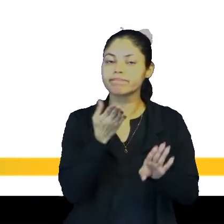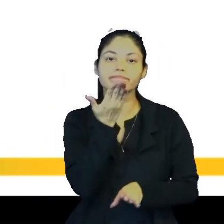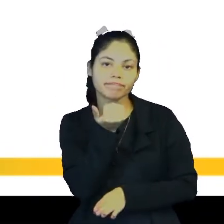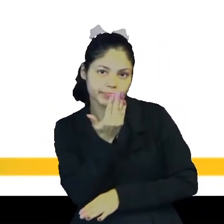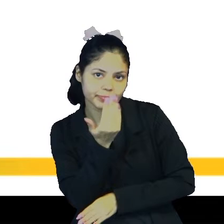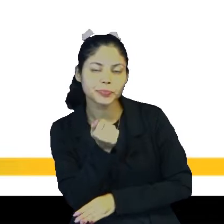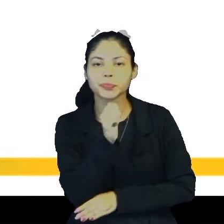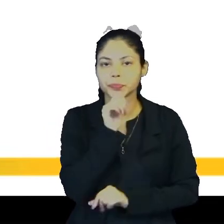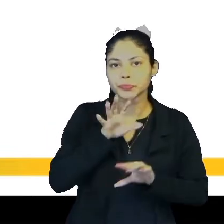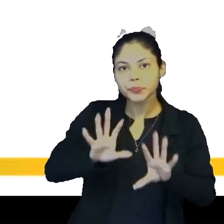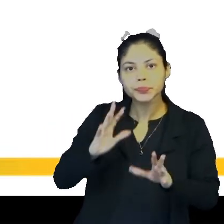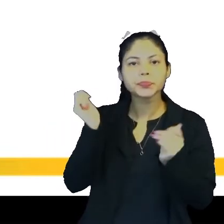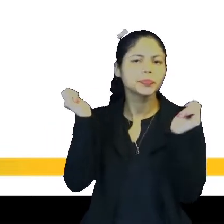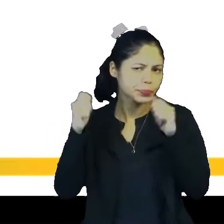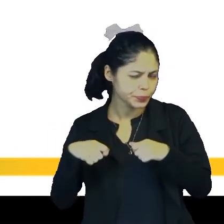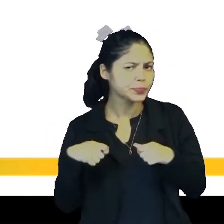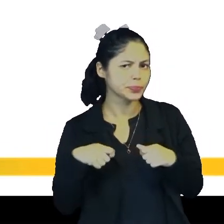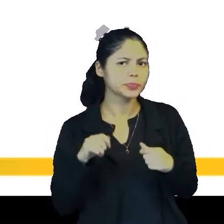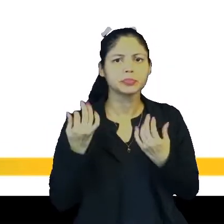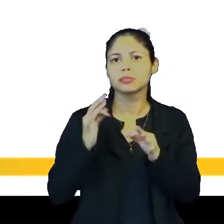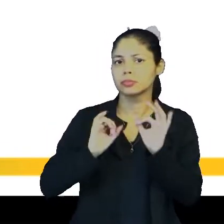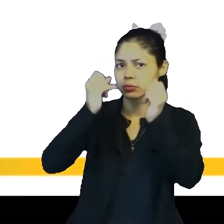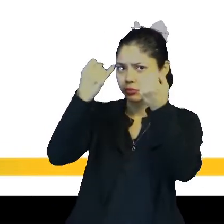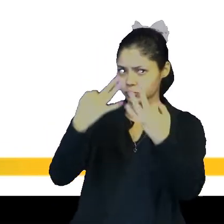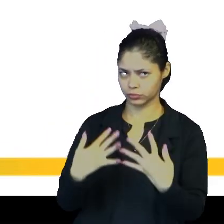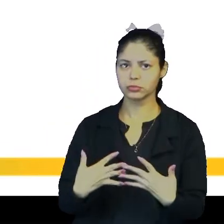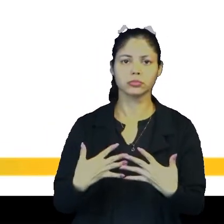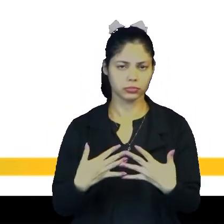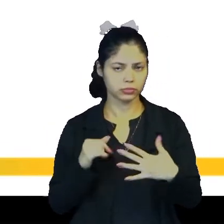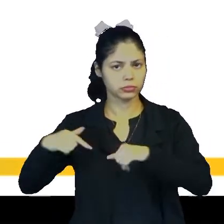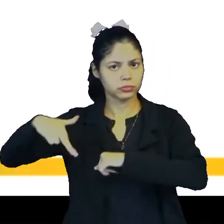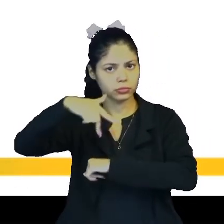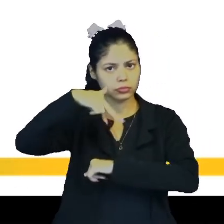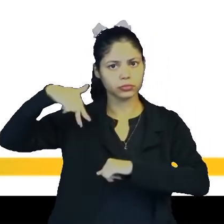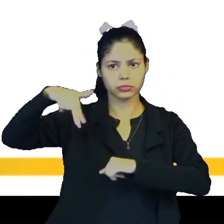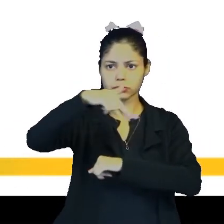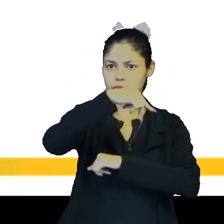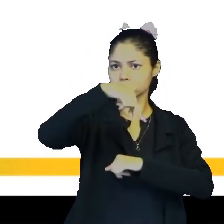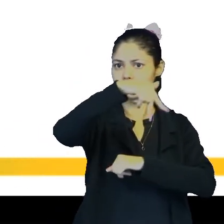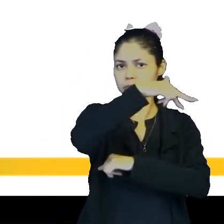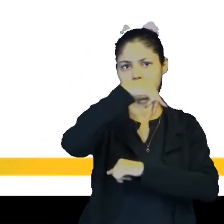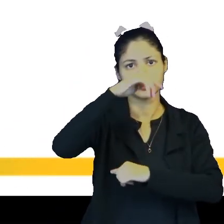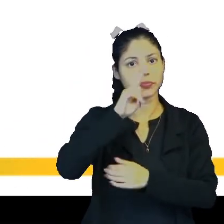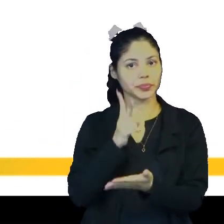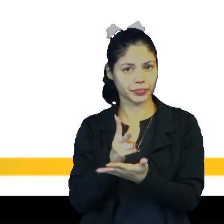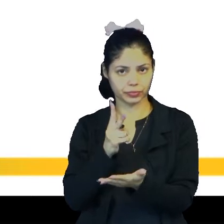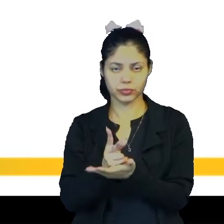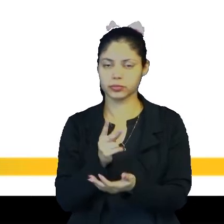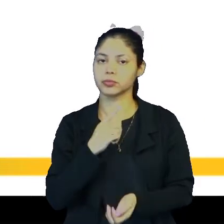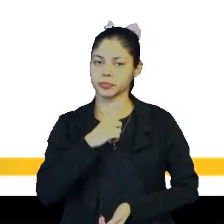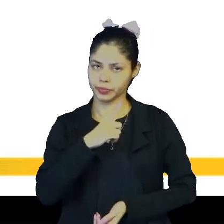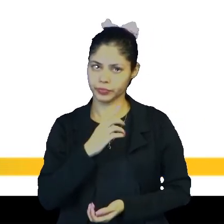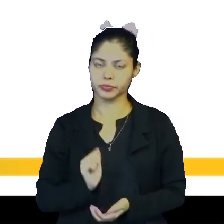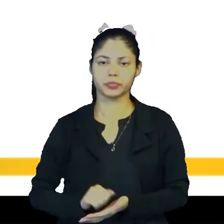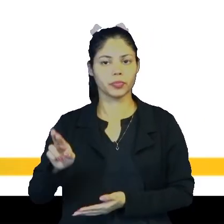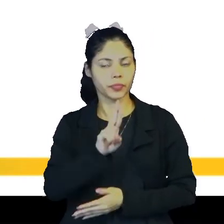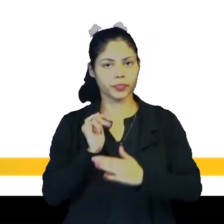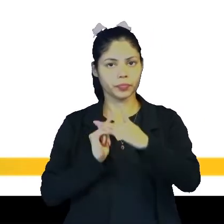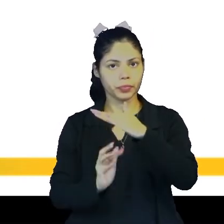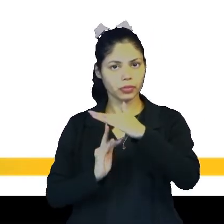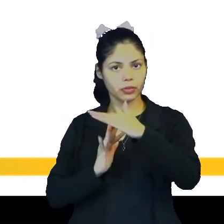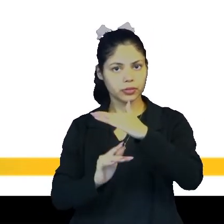alimentos. Esse teria sido provavelmente a justificativa para essas caminhadas, para essas longas caminhadas, que nós vamos chamar